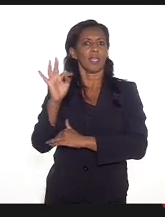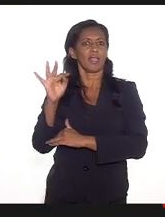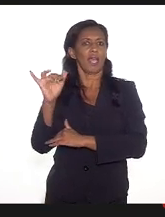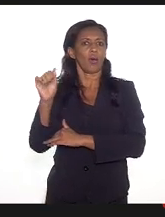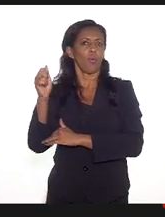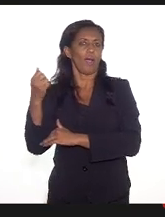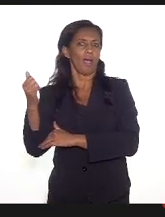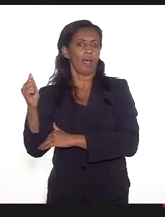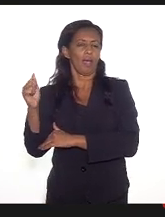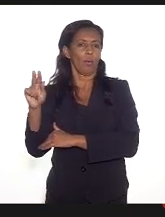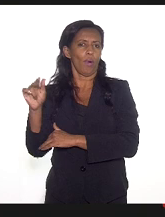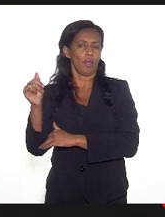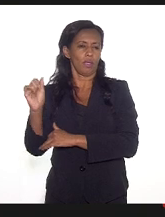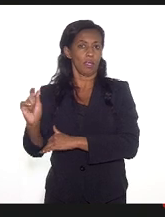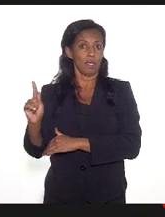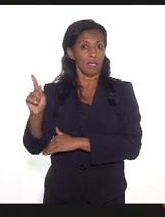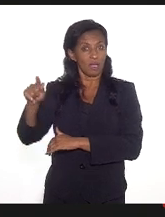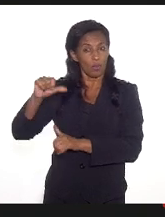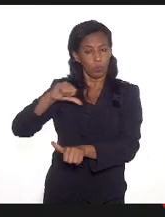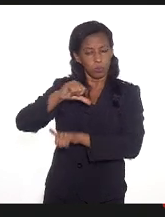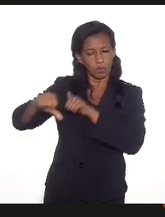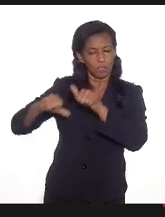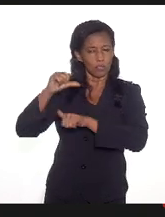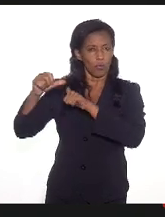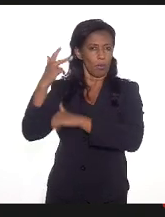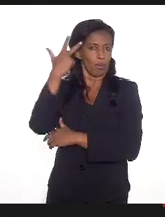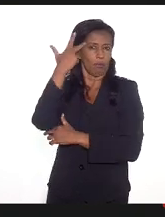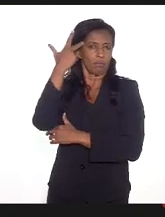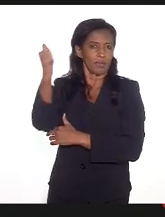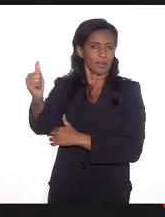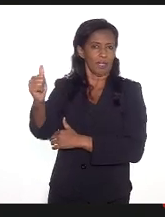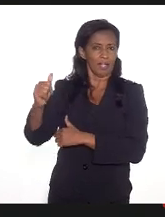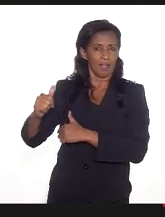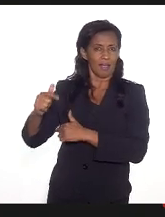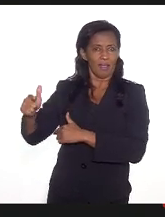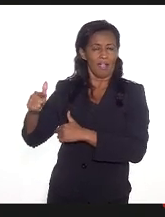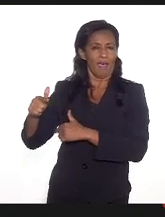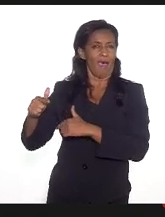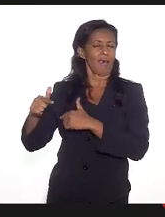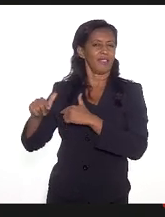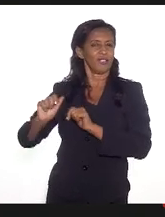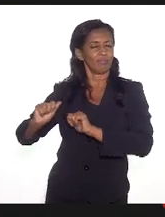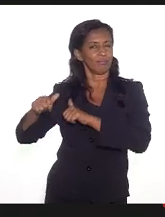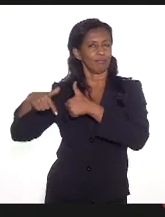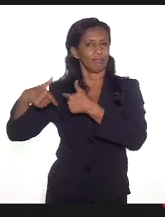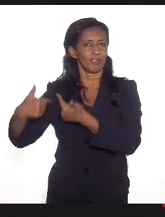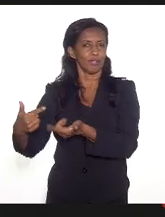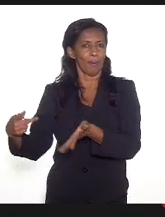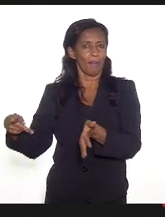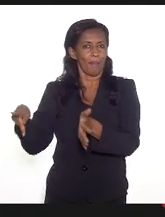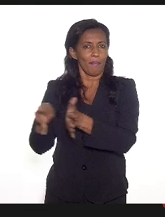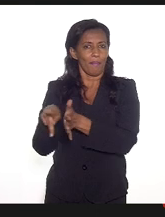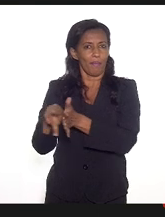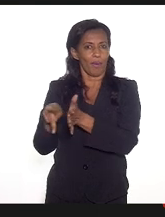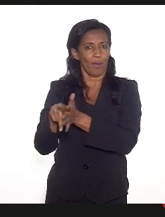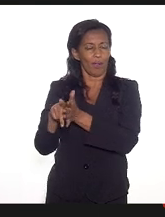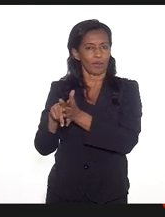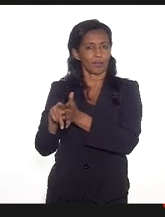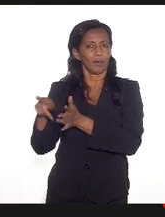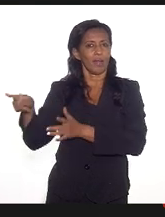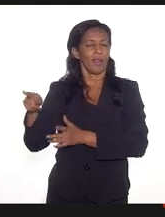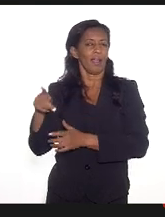transforma num candidato natural às operações de transbordo do meio de